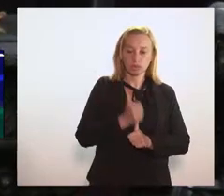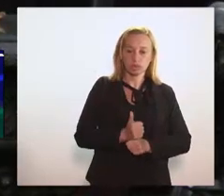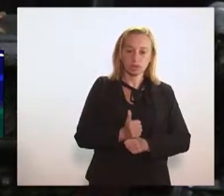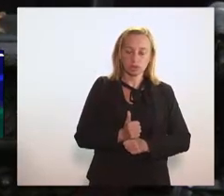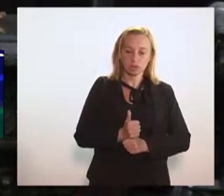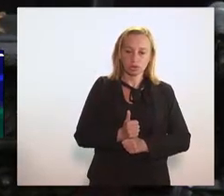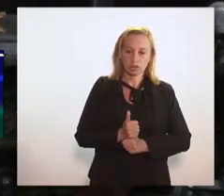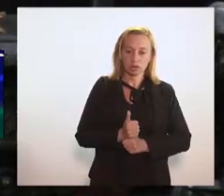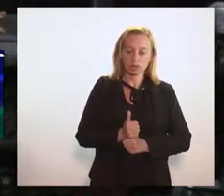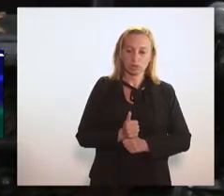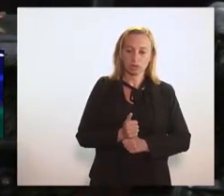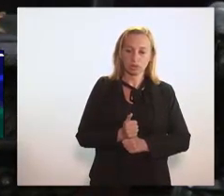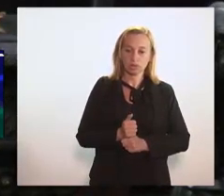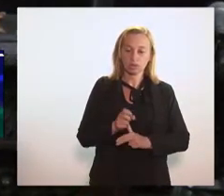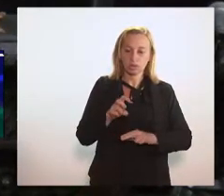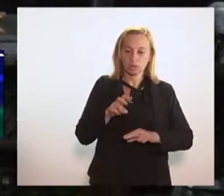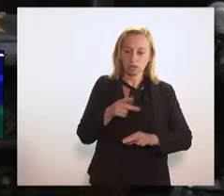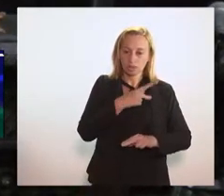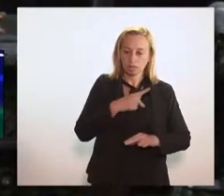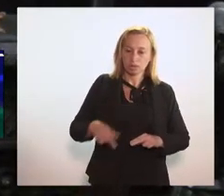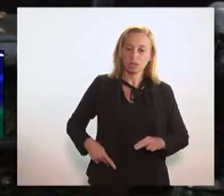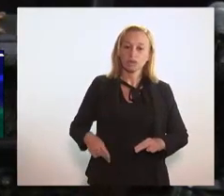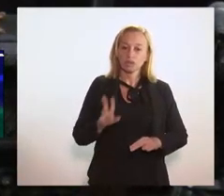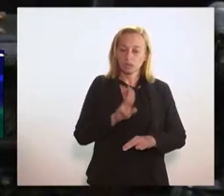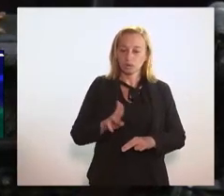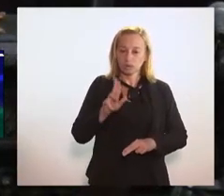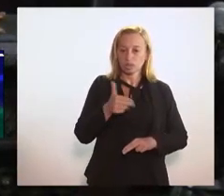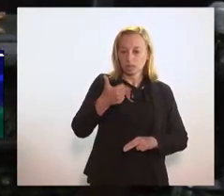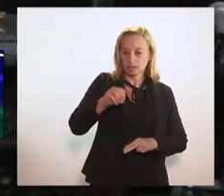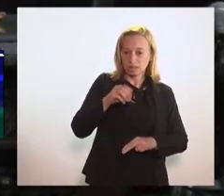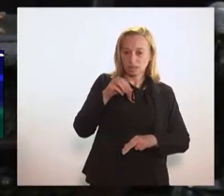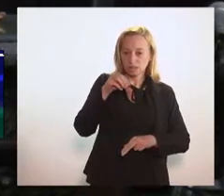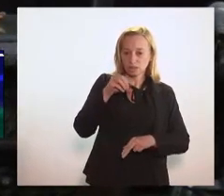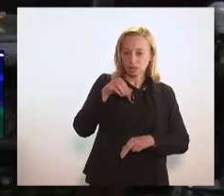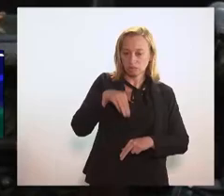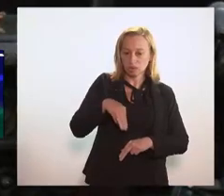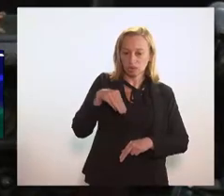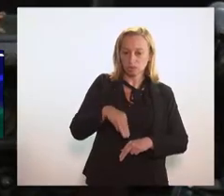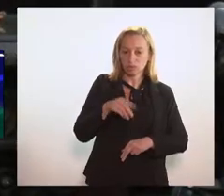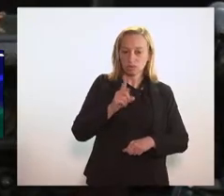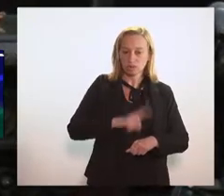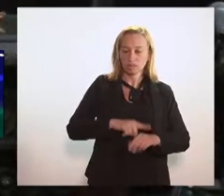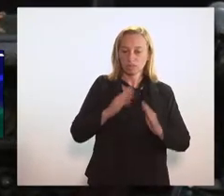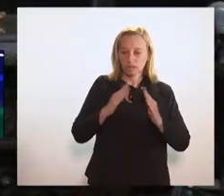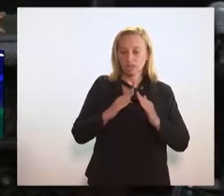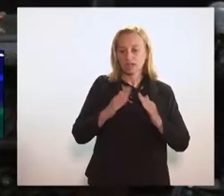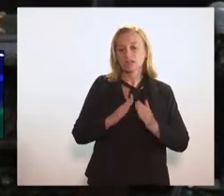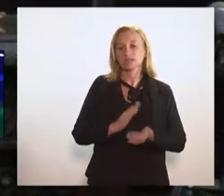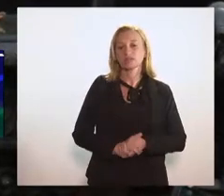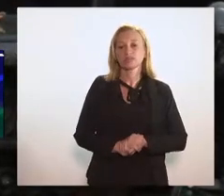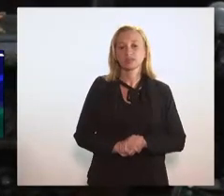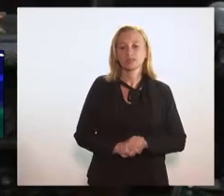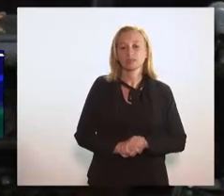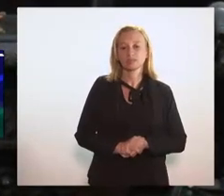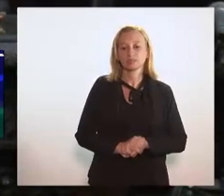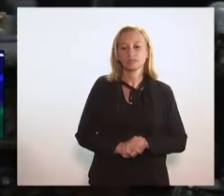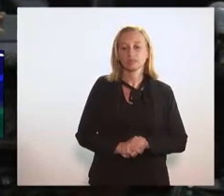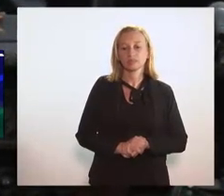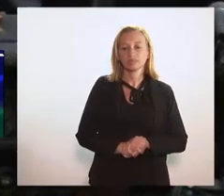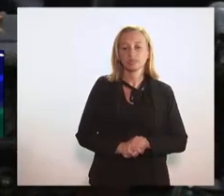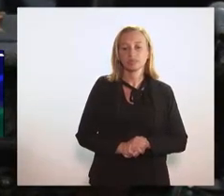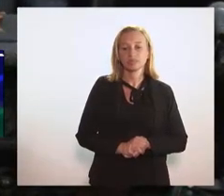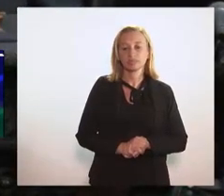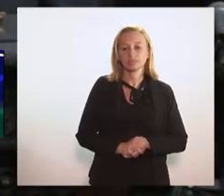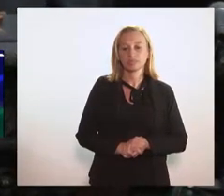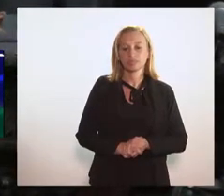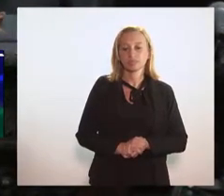possa fazer uso dos 10 minutos regimentais agora no expediente